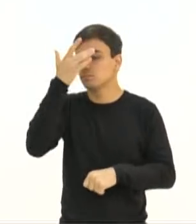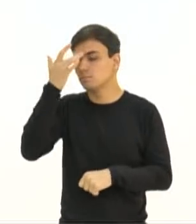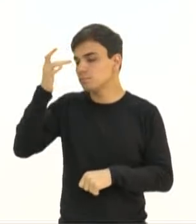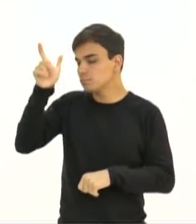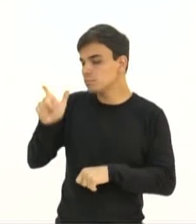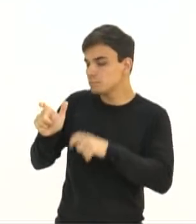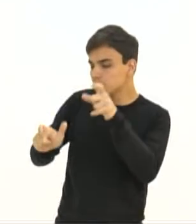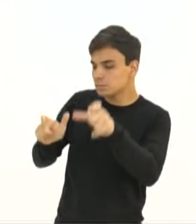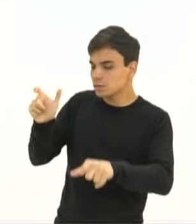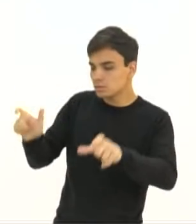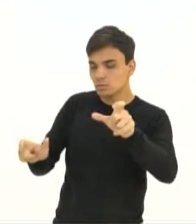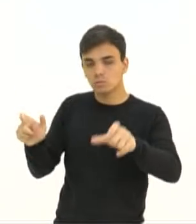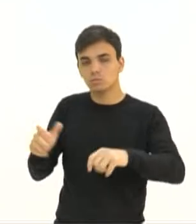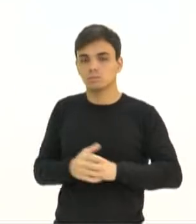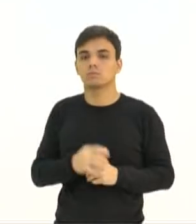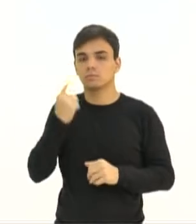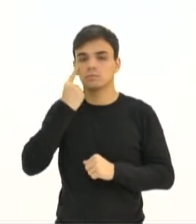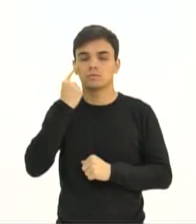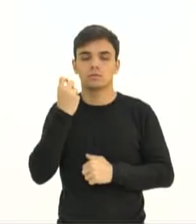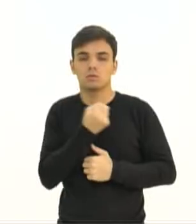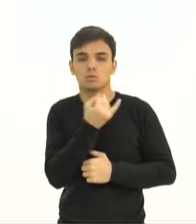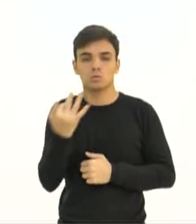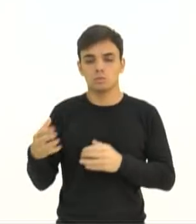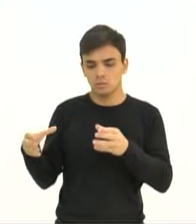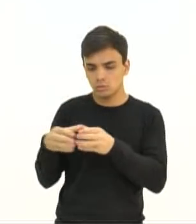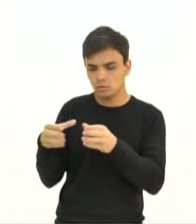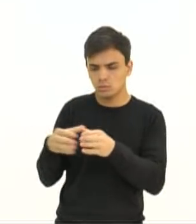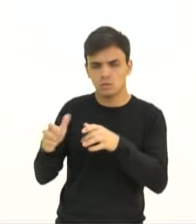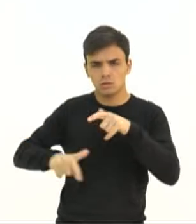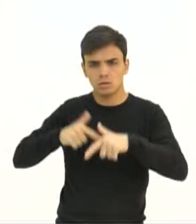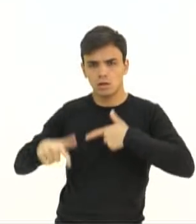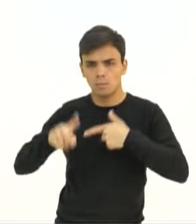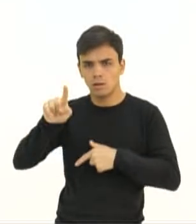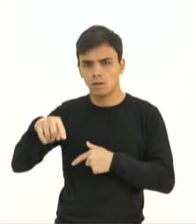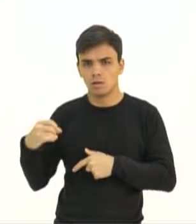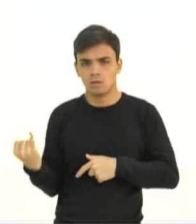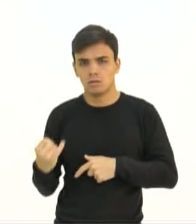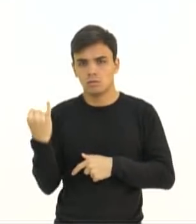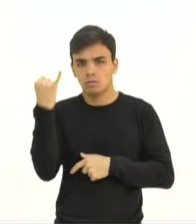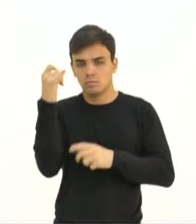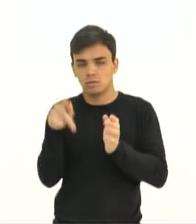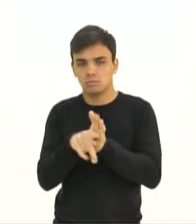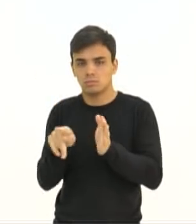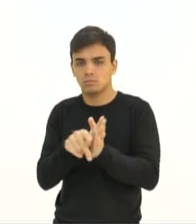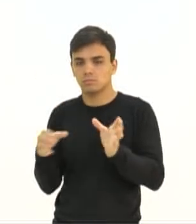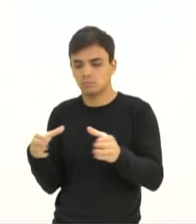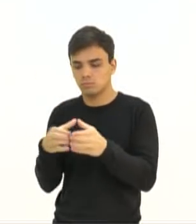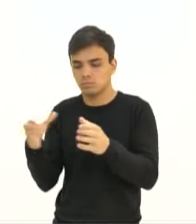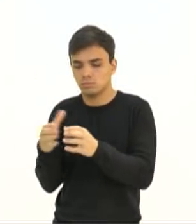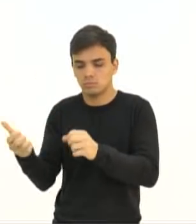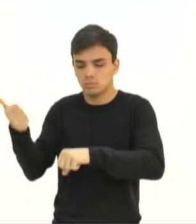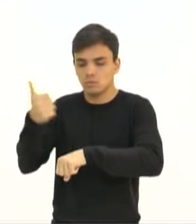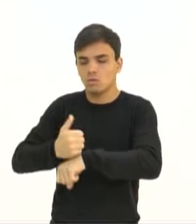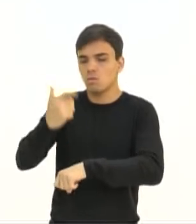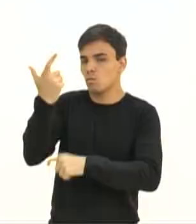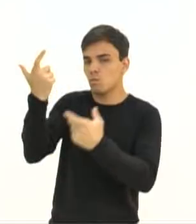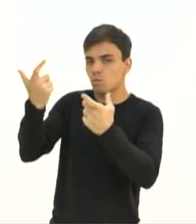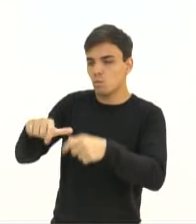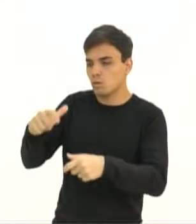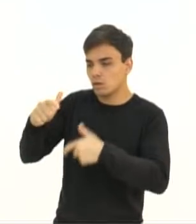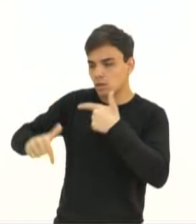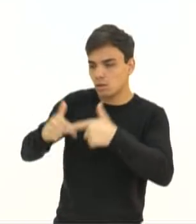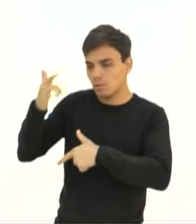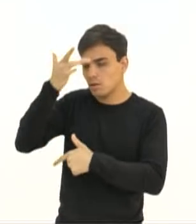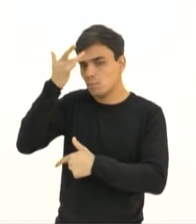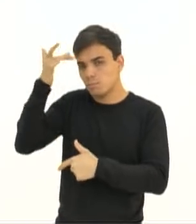Vejam o quanto o setor de serviços é importante quando eu penso na ocupação, onde as pessoas estão trabalhando. E